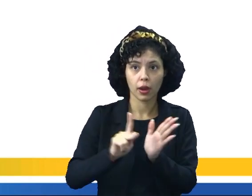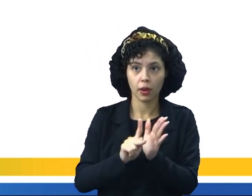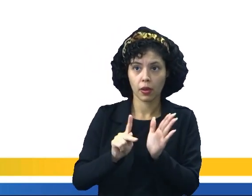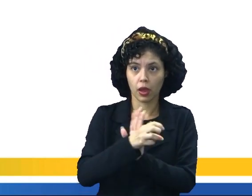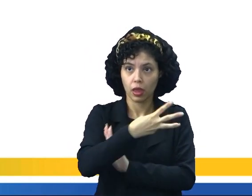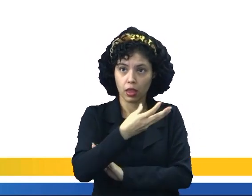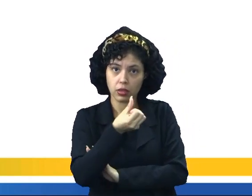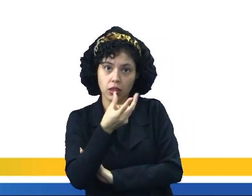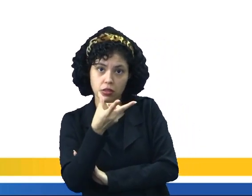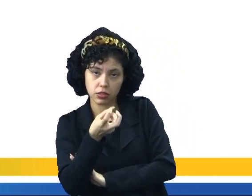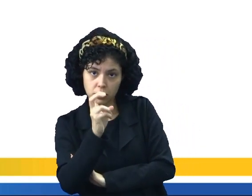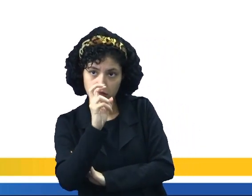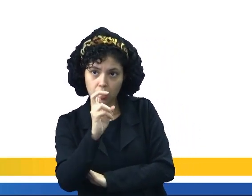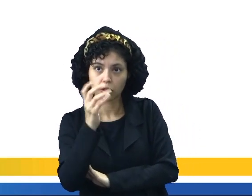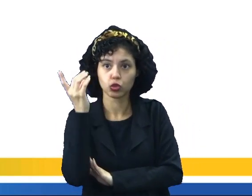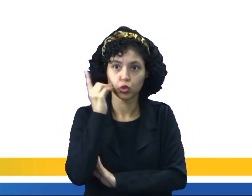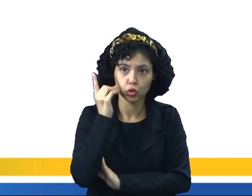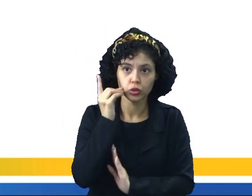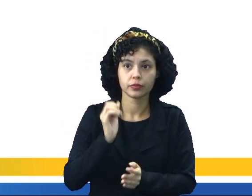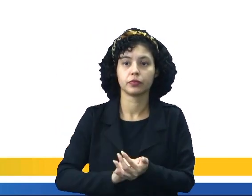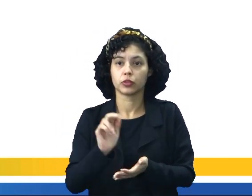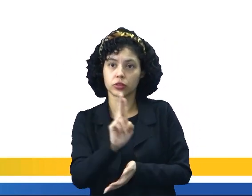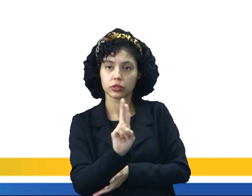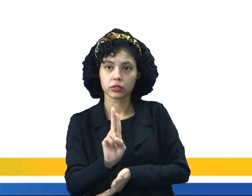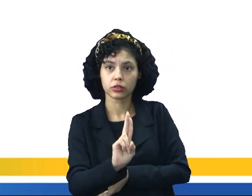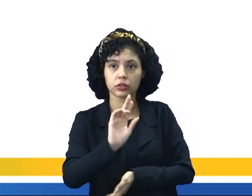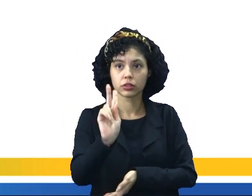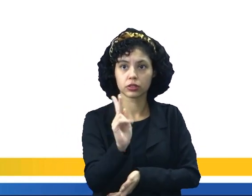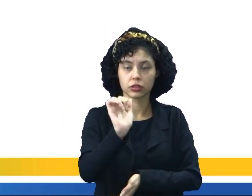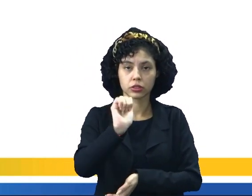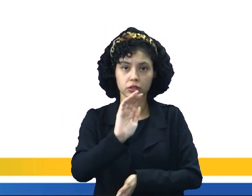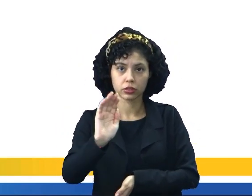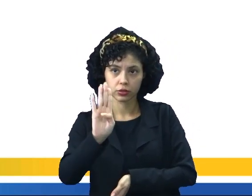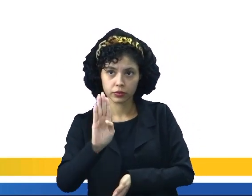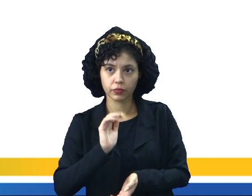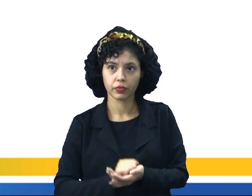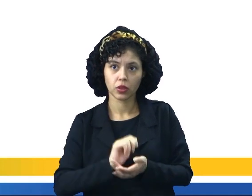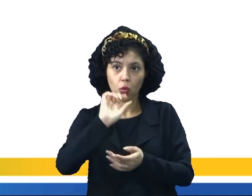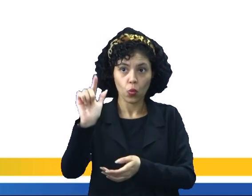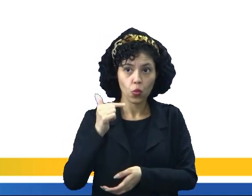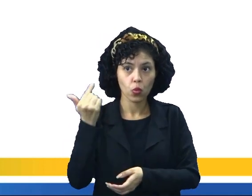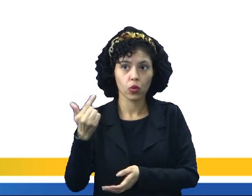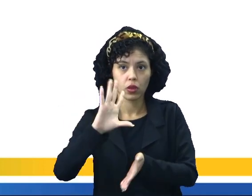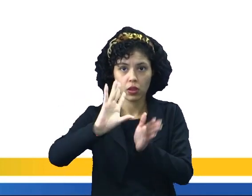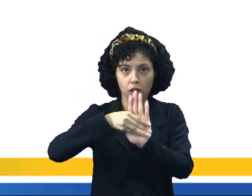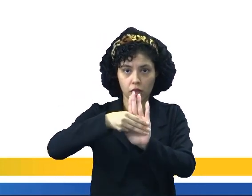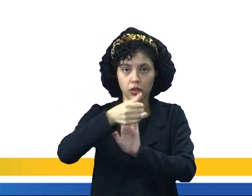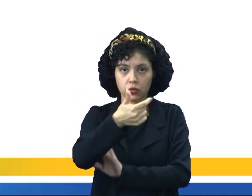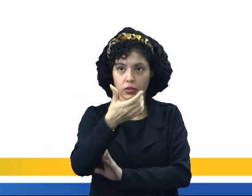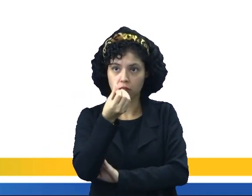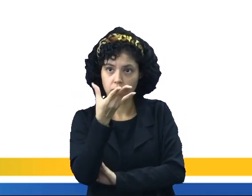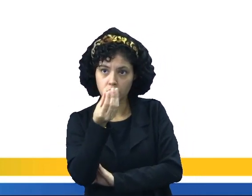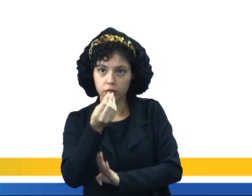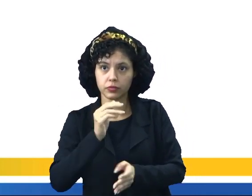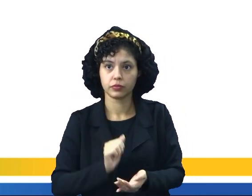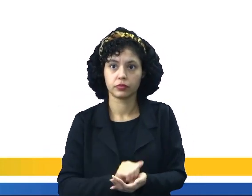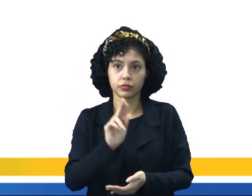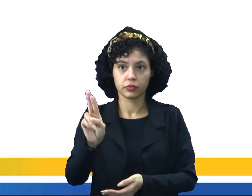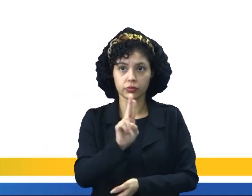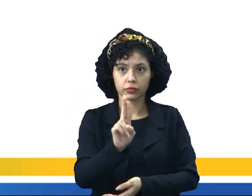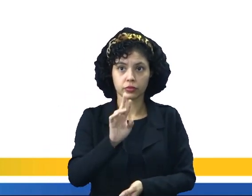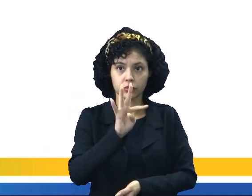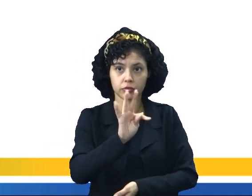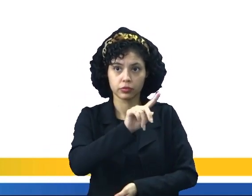por 365 dias, chamados de Abi, e o outro era composto por 260, que era chamado